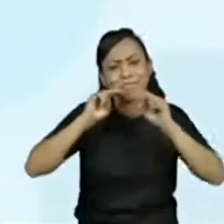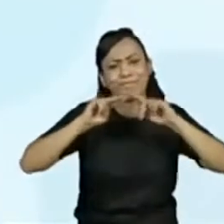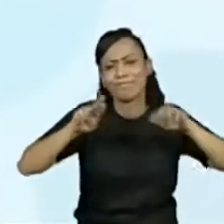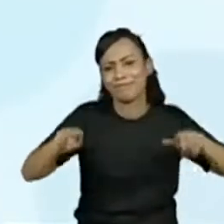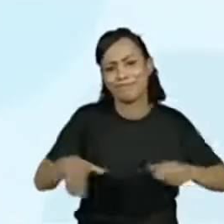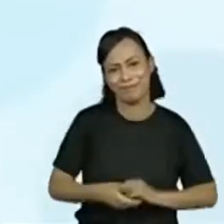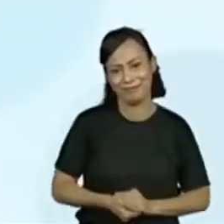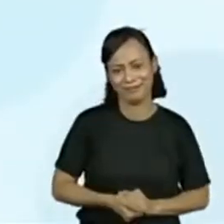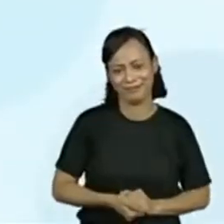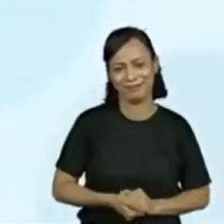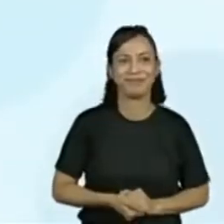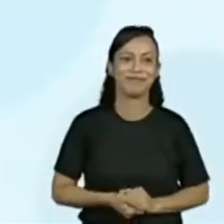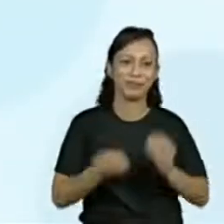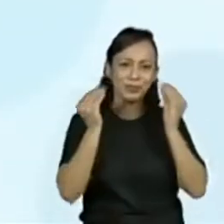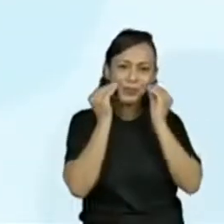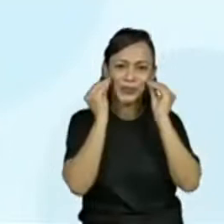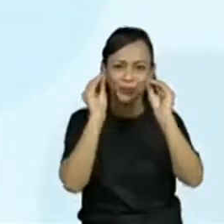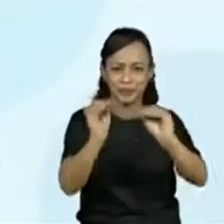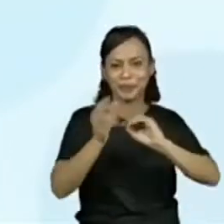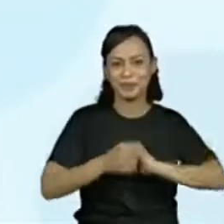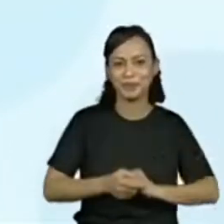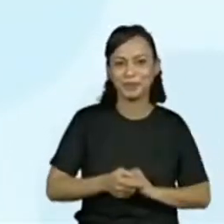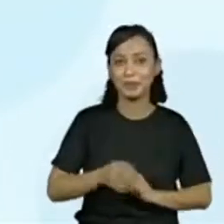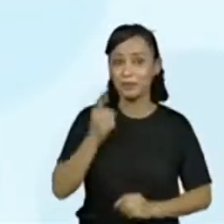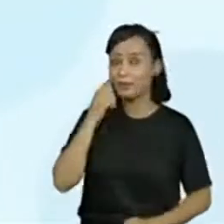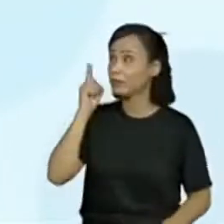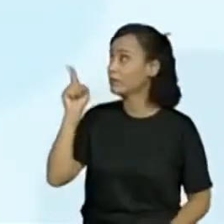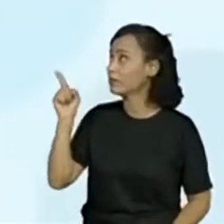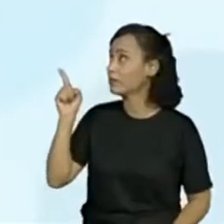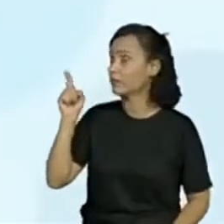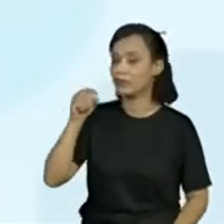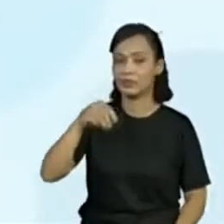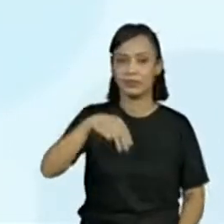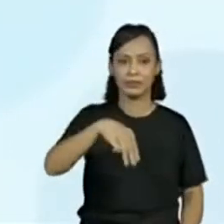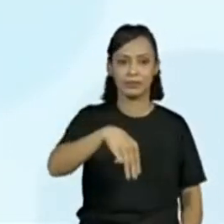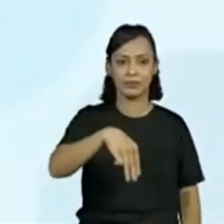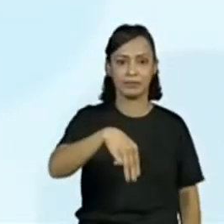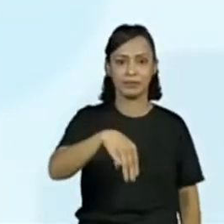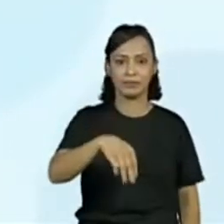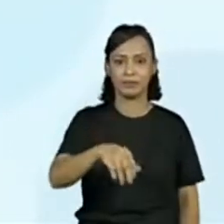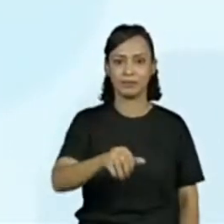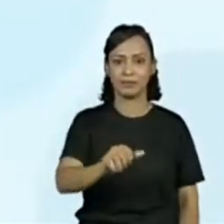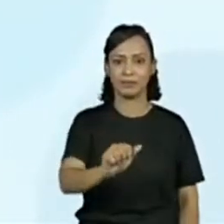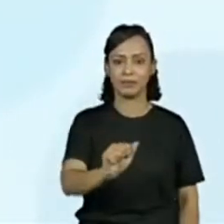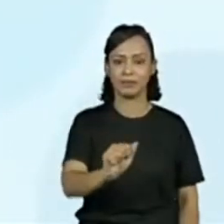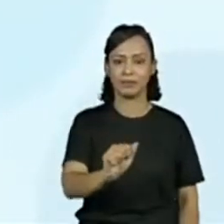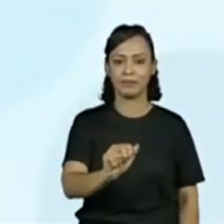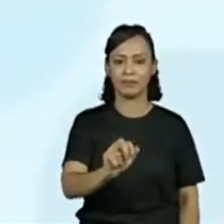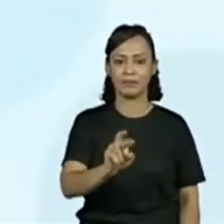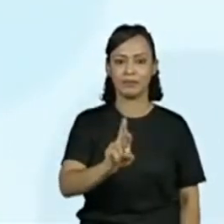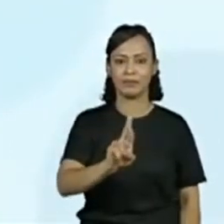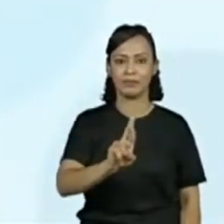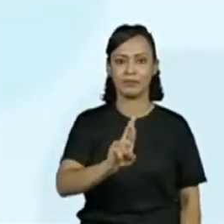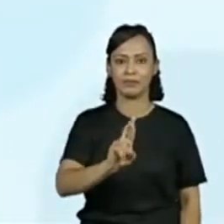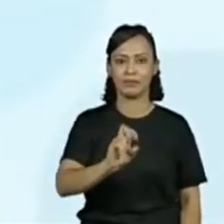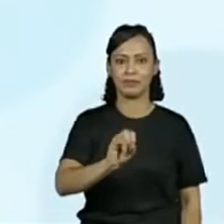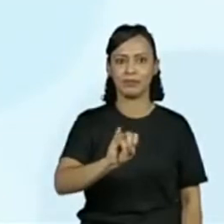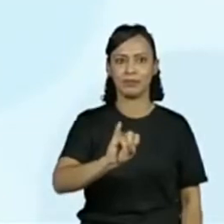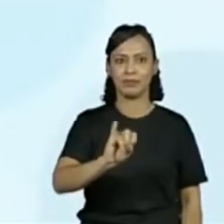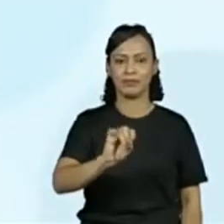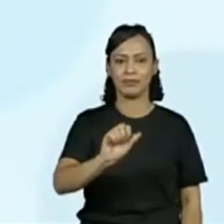os dias as a professora vive já temos aí brincadeira